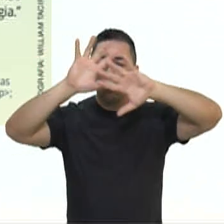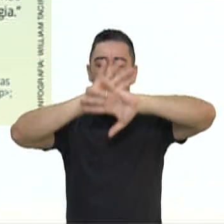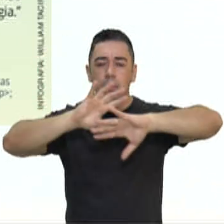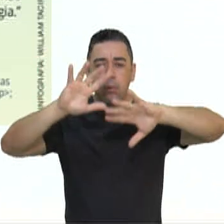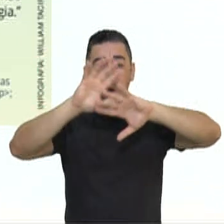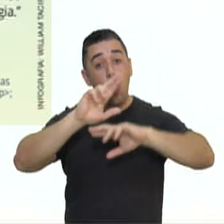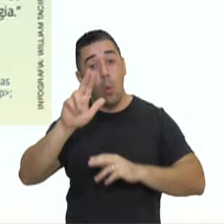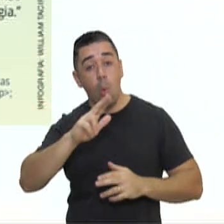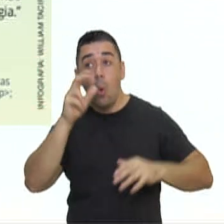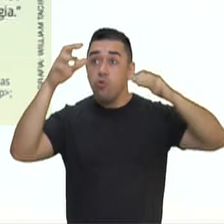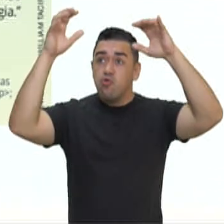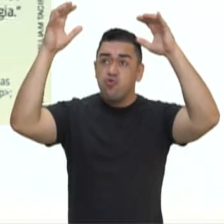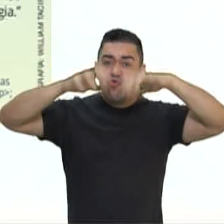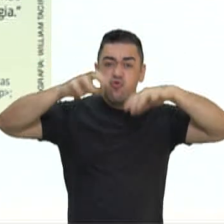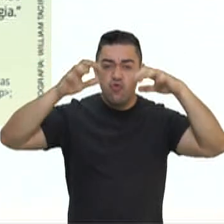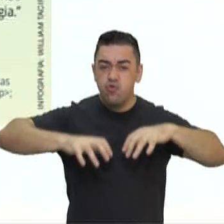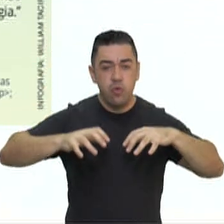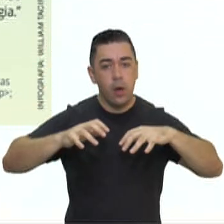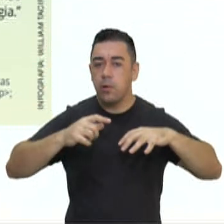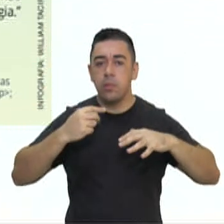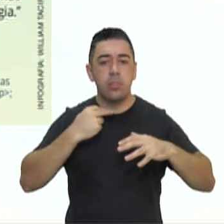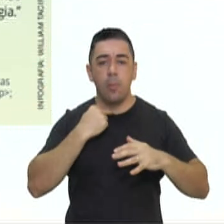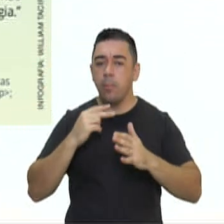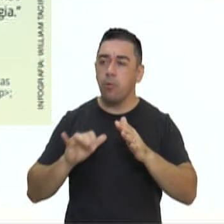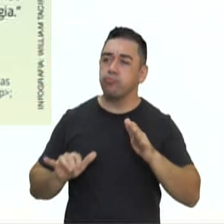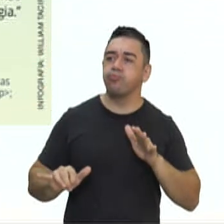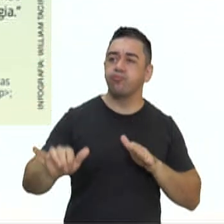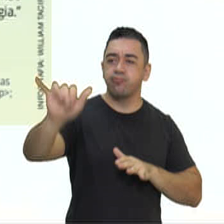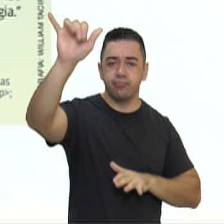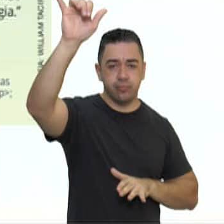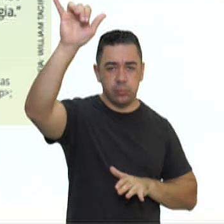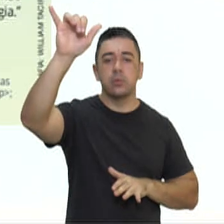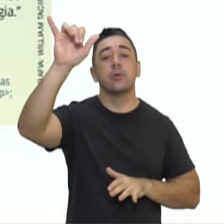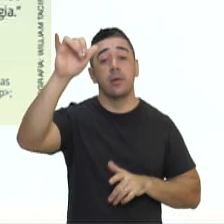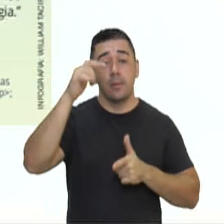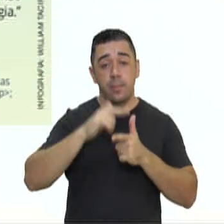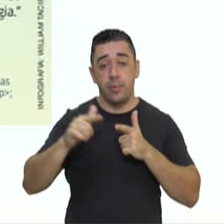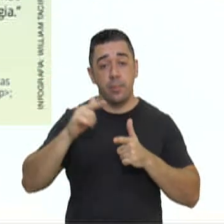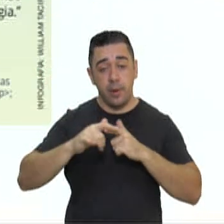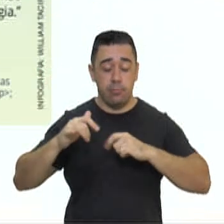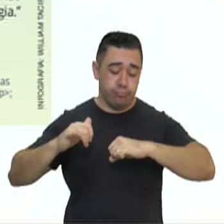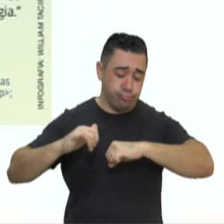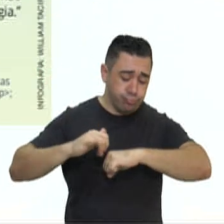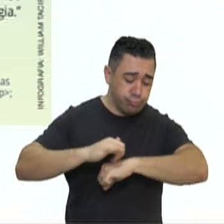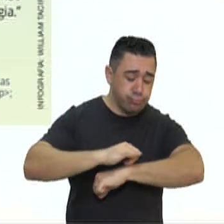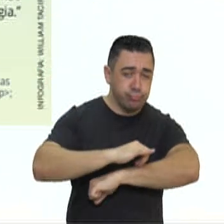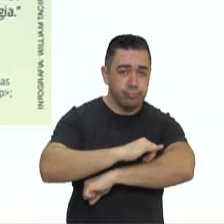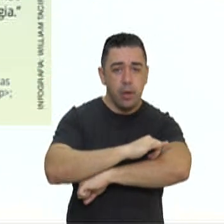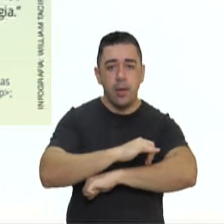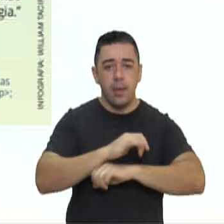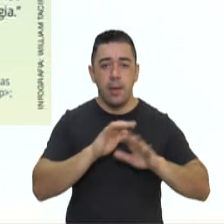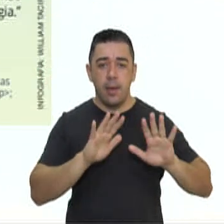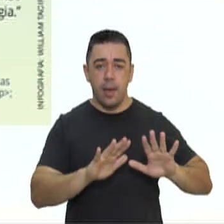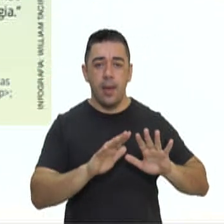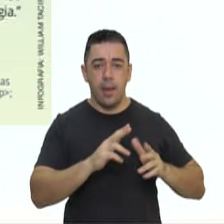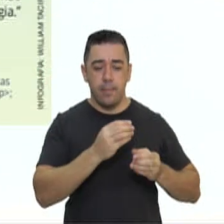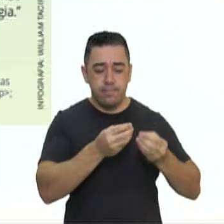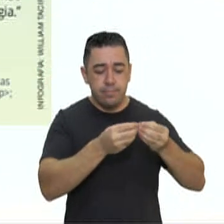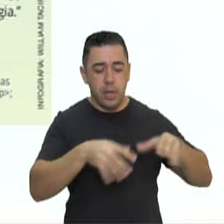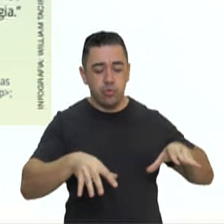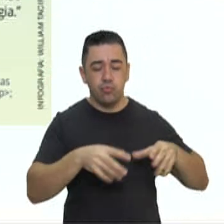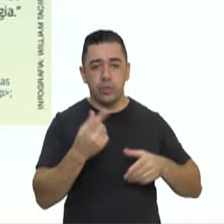muito forte pode impedir a saída das aeronaves, gerando, né, um grande prejuízo econômico.